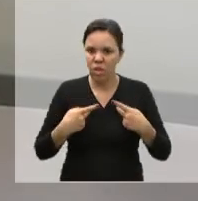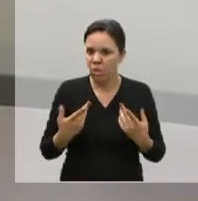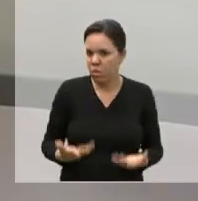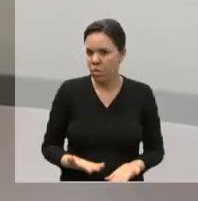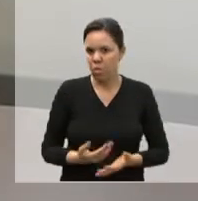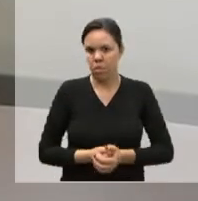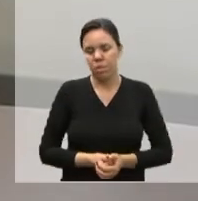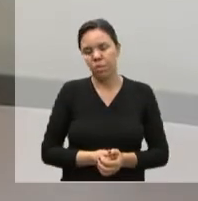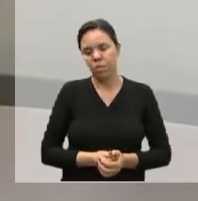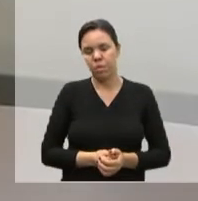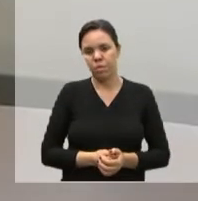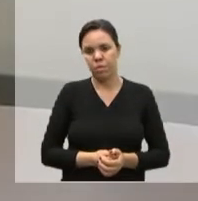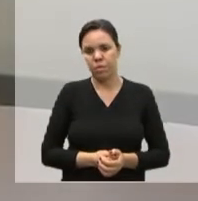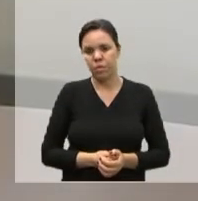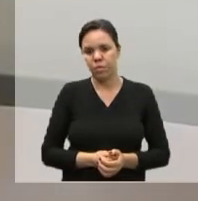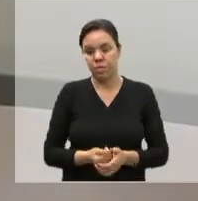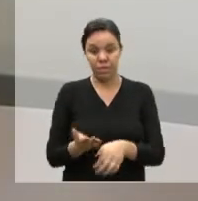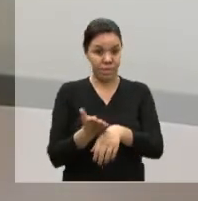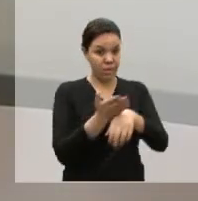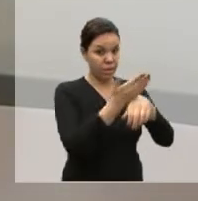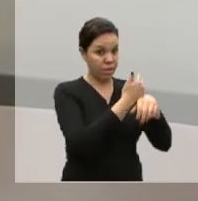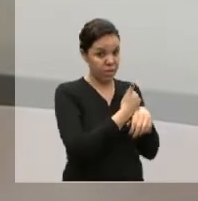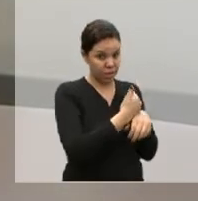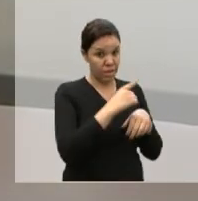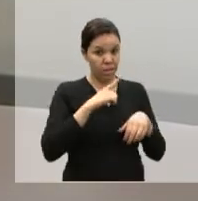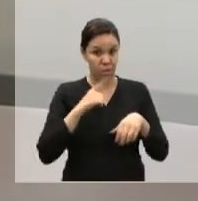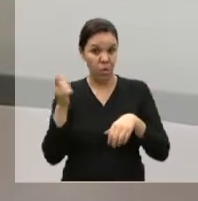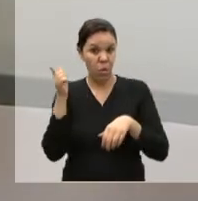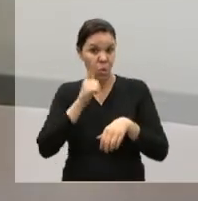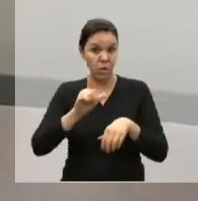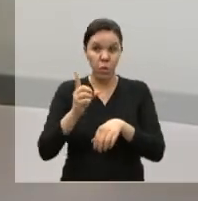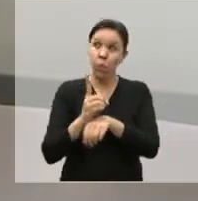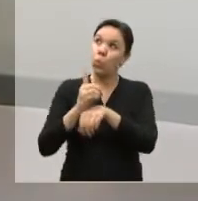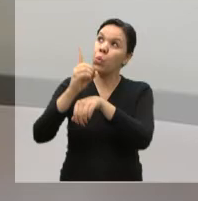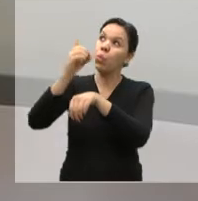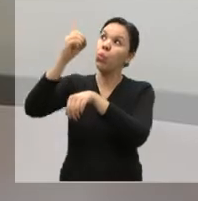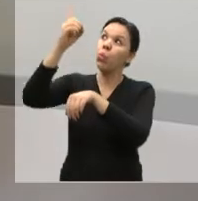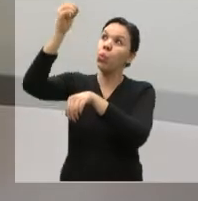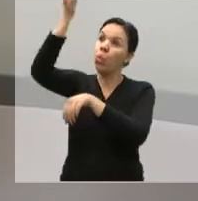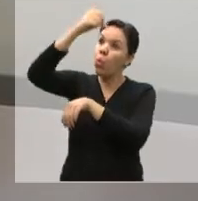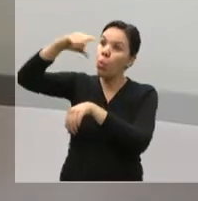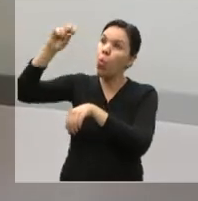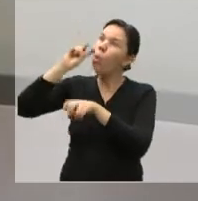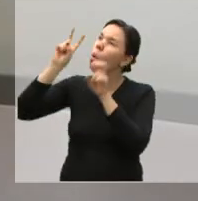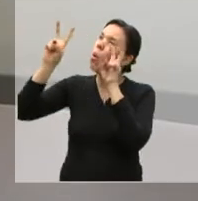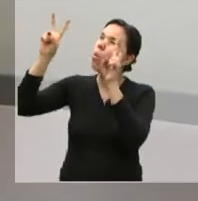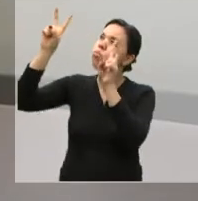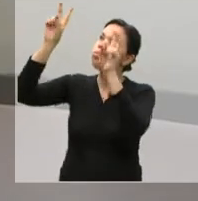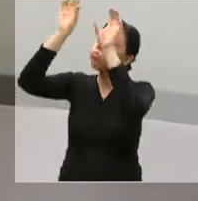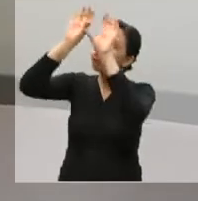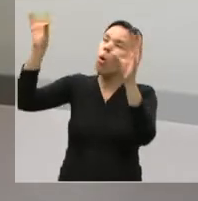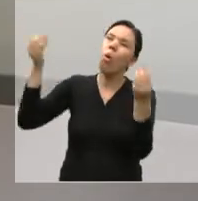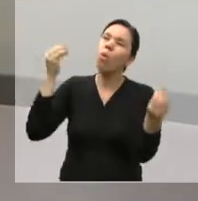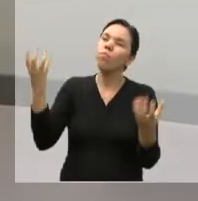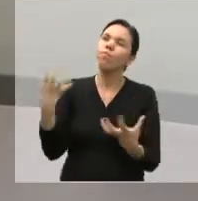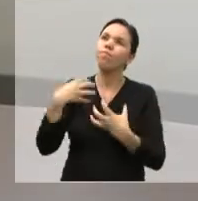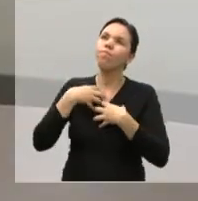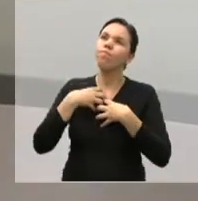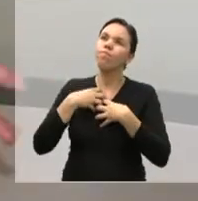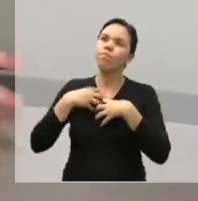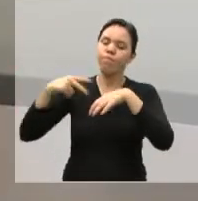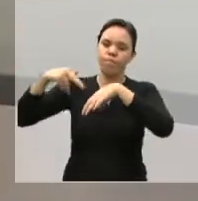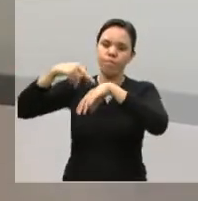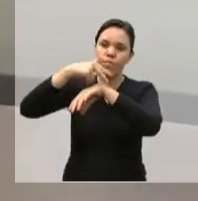humano que antes de ter pisado na Lua sempre olhava, assim, pra ela no céu. Como seria a sensação, assim, de